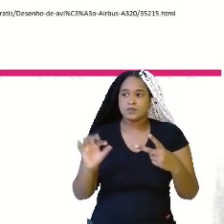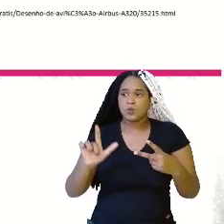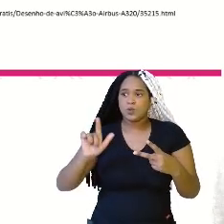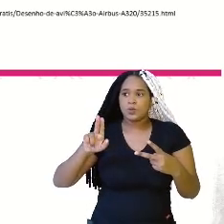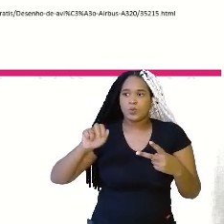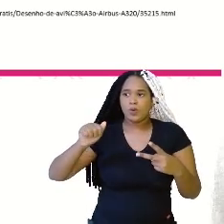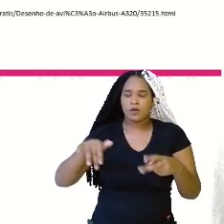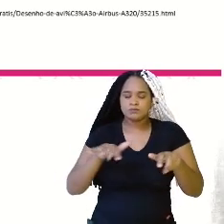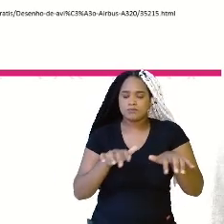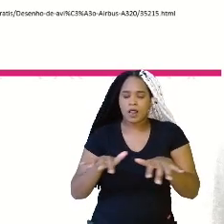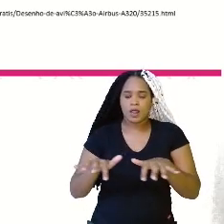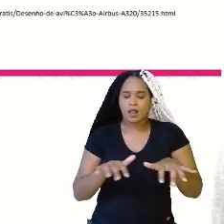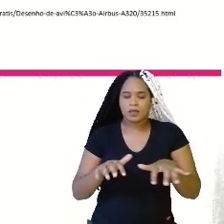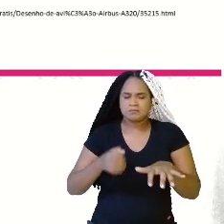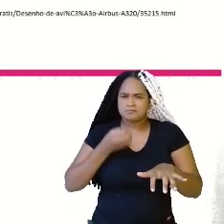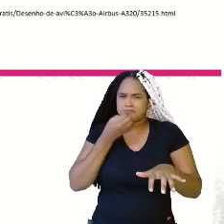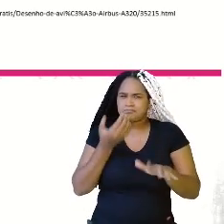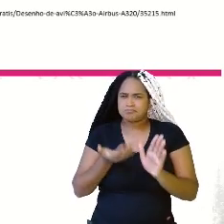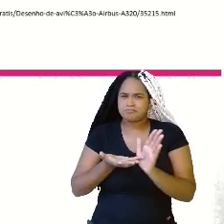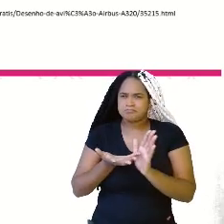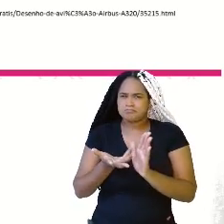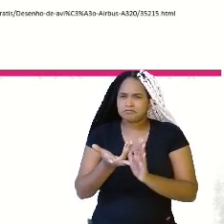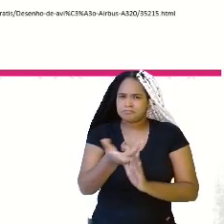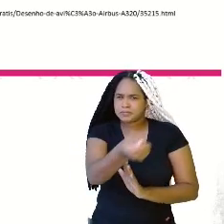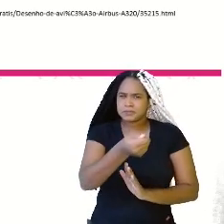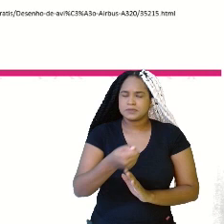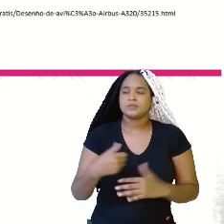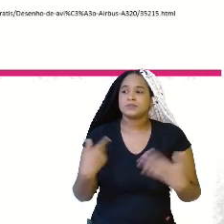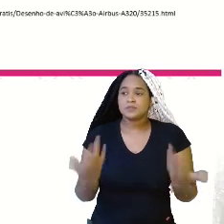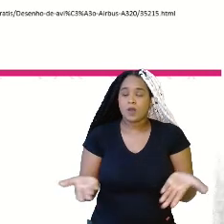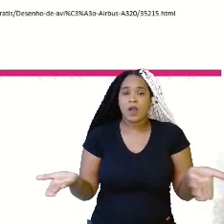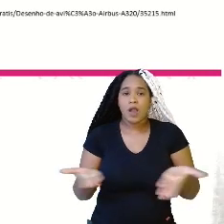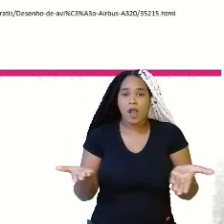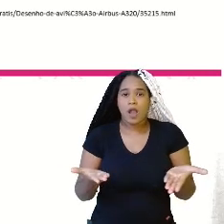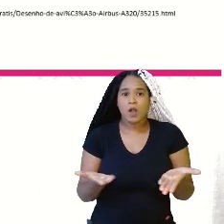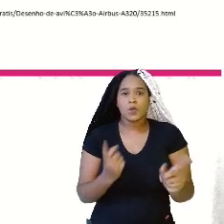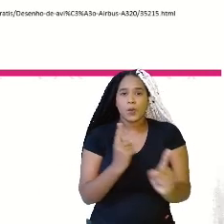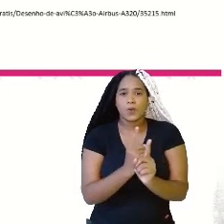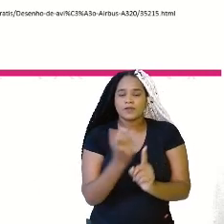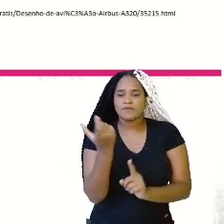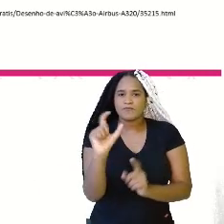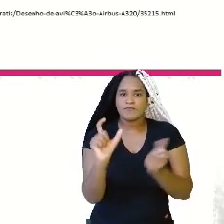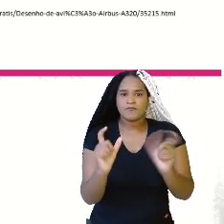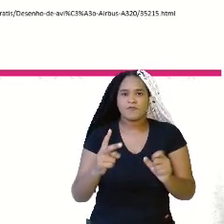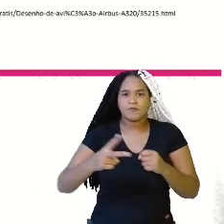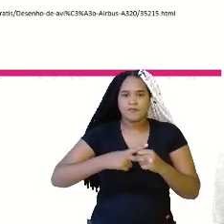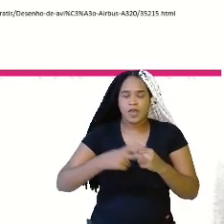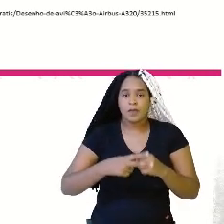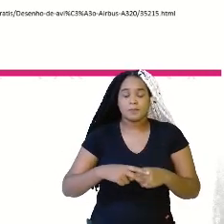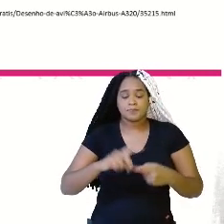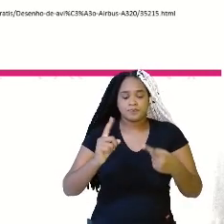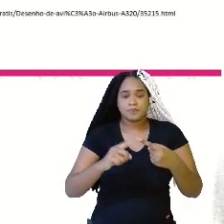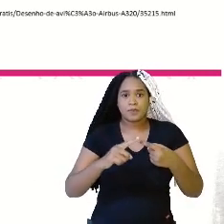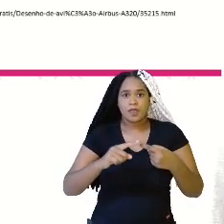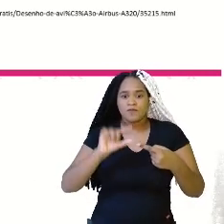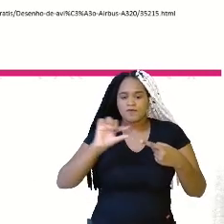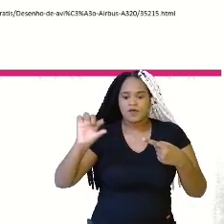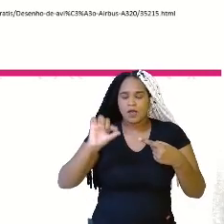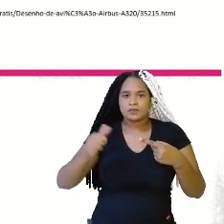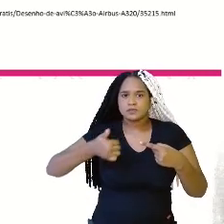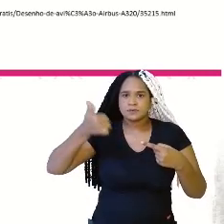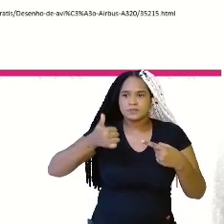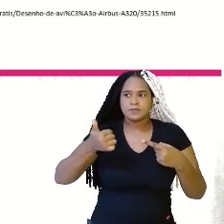bem. Primeiro passo, vamos localizar nessas frases os verbos. Qual é o verbo da primeira frase? Qual é a ação? O que é que